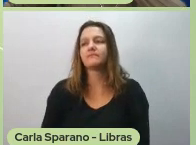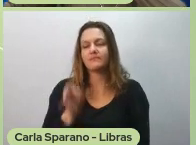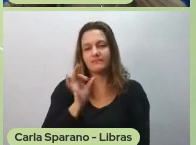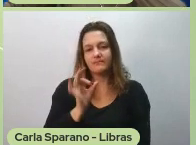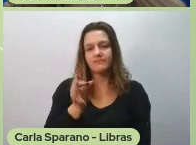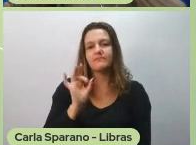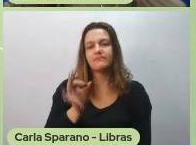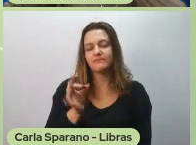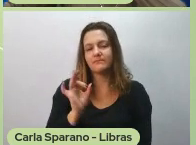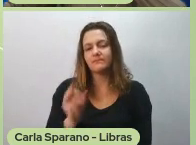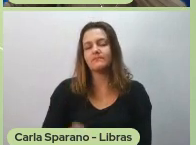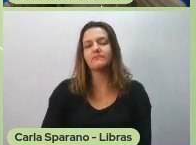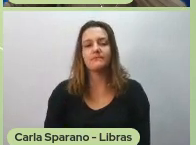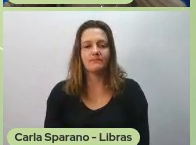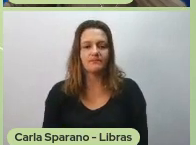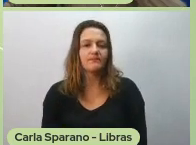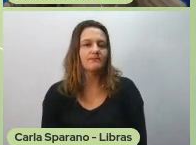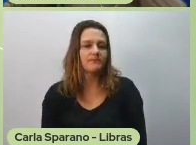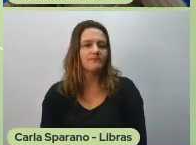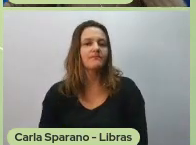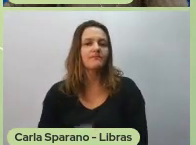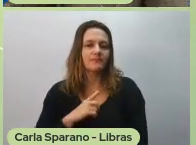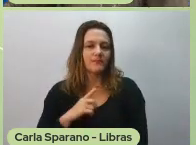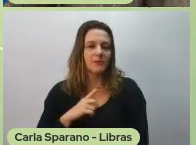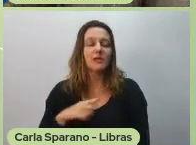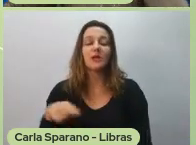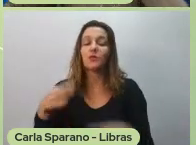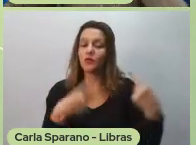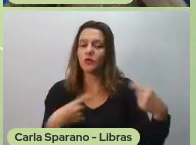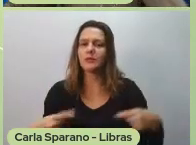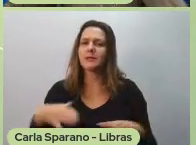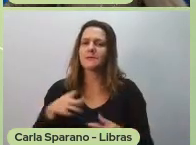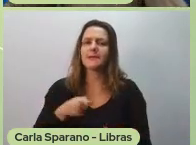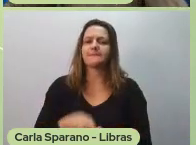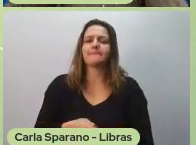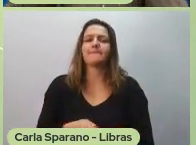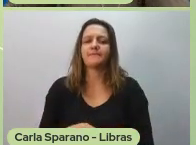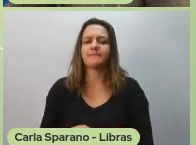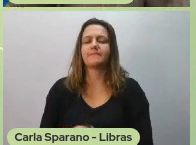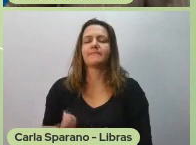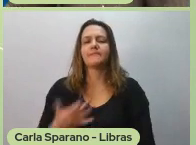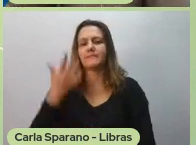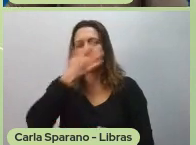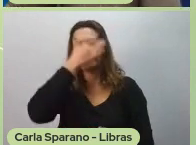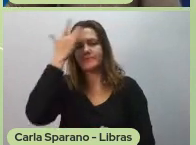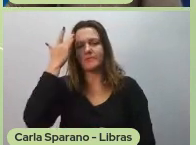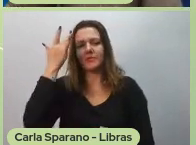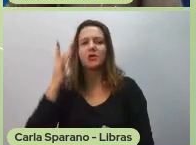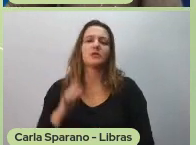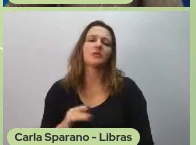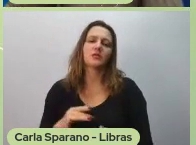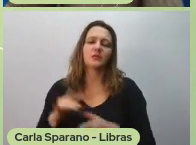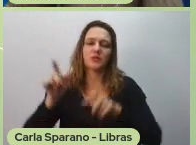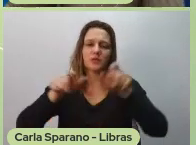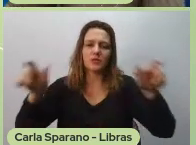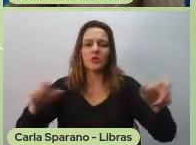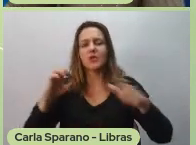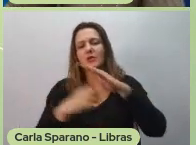trazer políticas mais impositivas, né, seja por atores externos, como a B3, que não